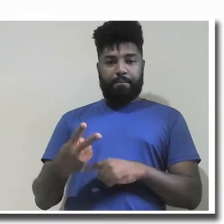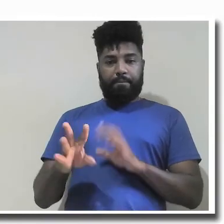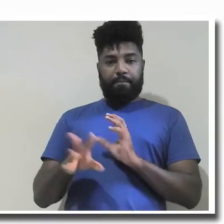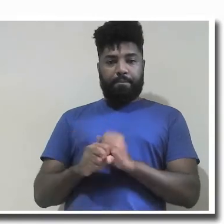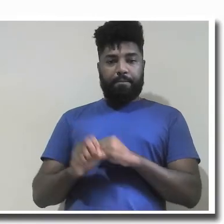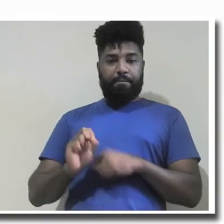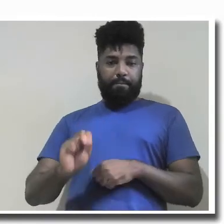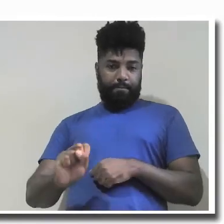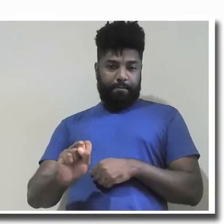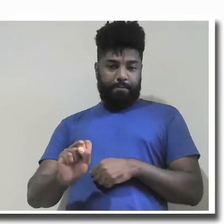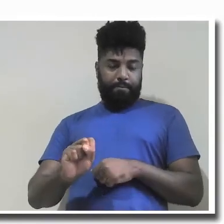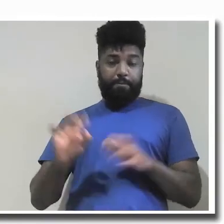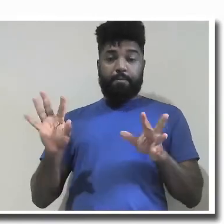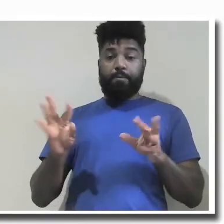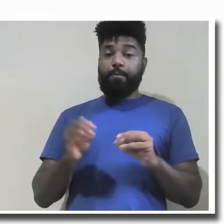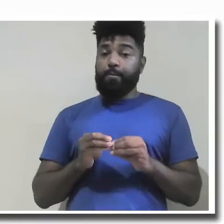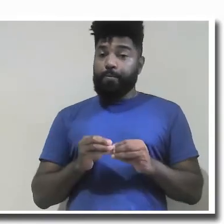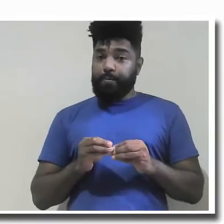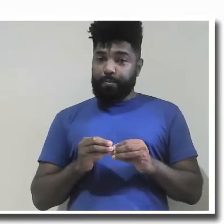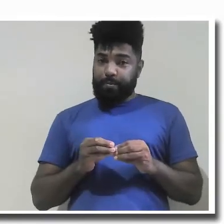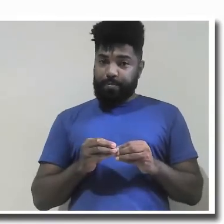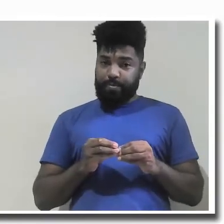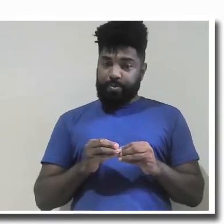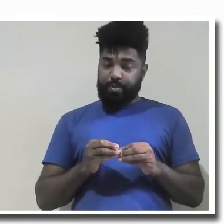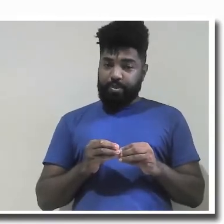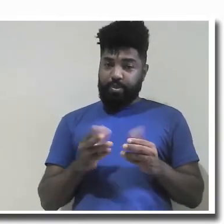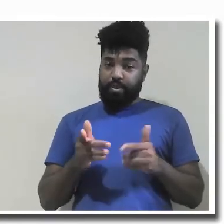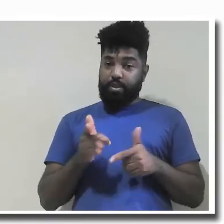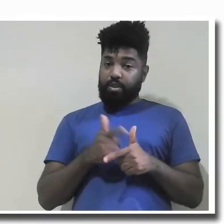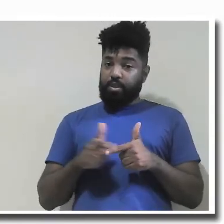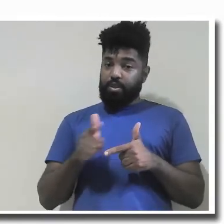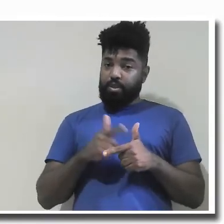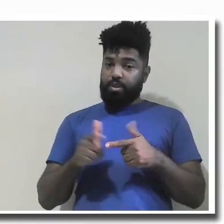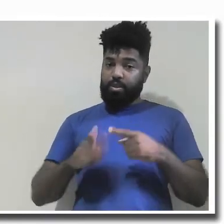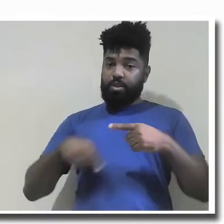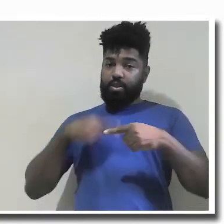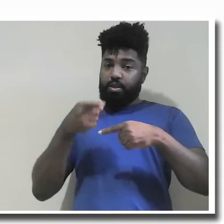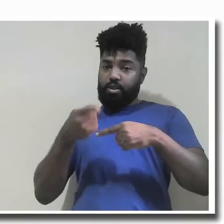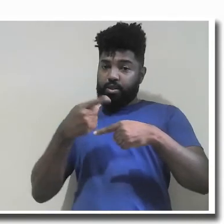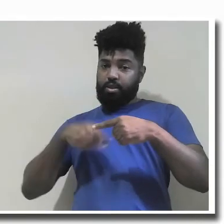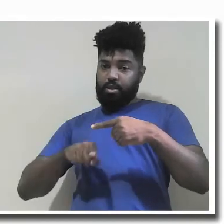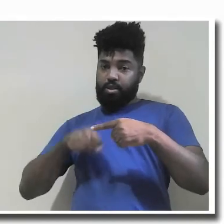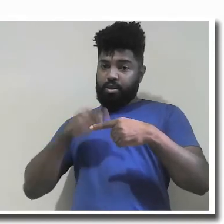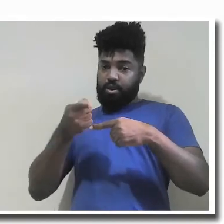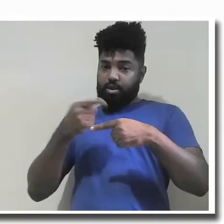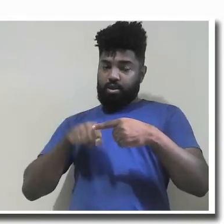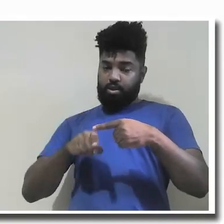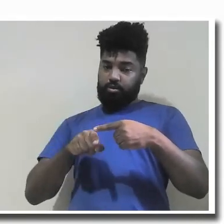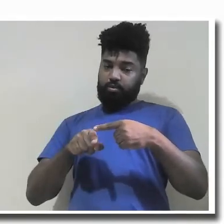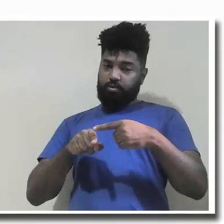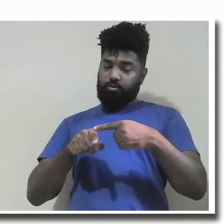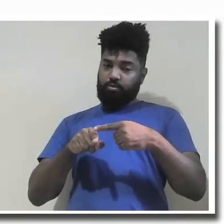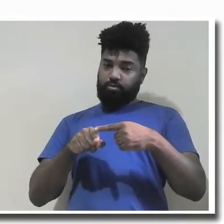8. Simplificando, dividindo numerador e denominador